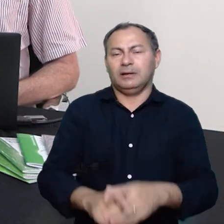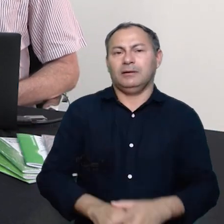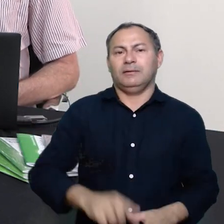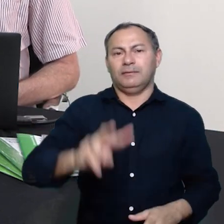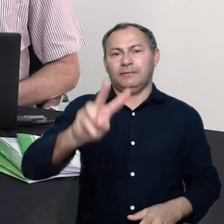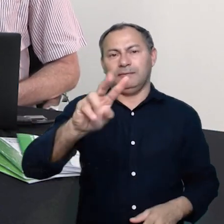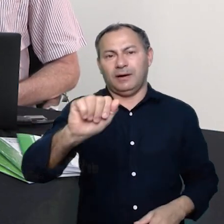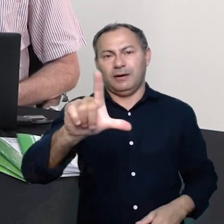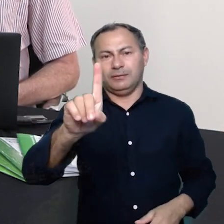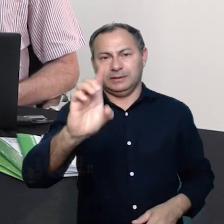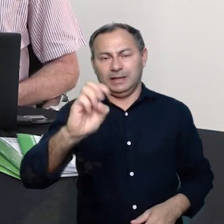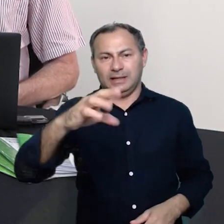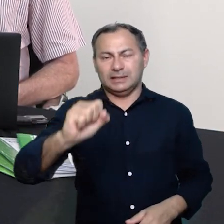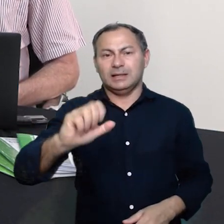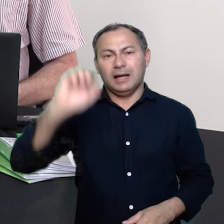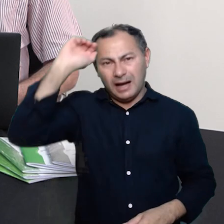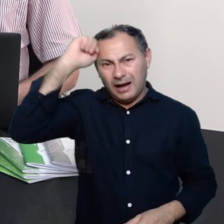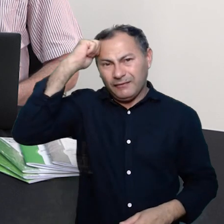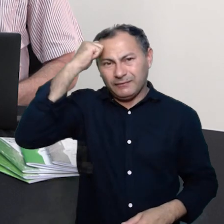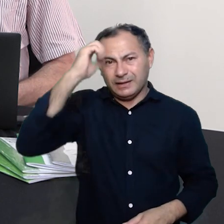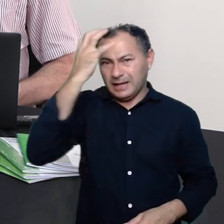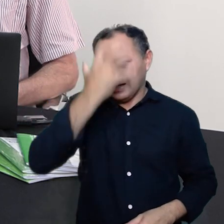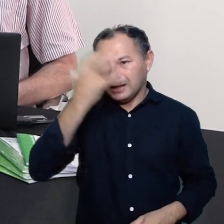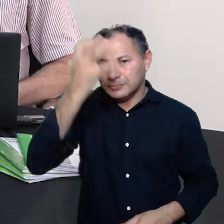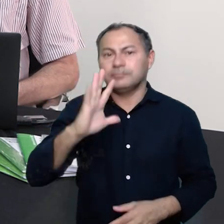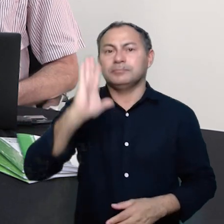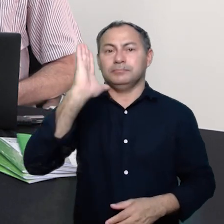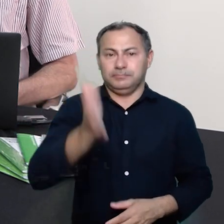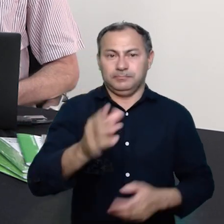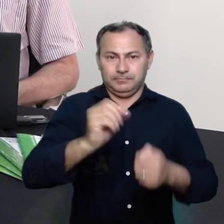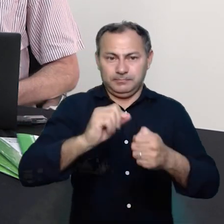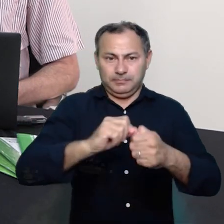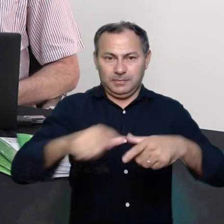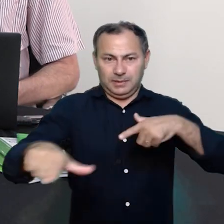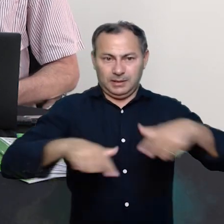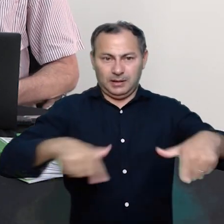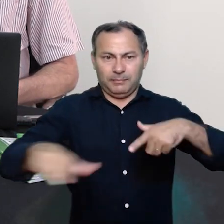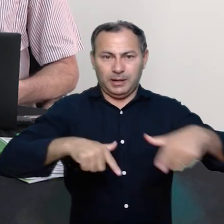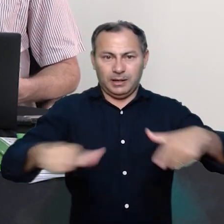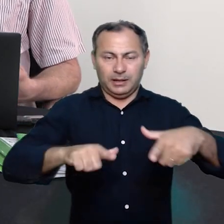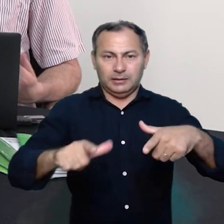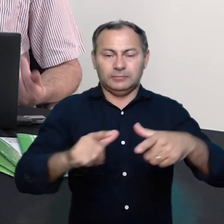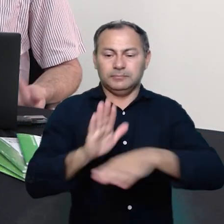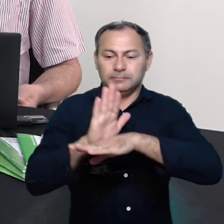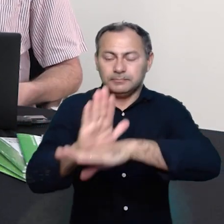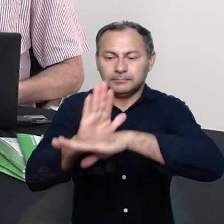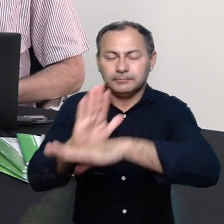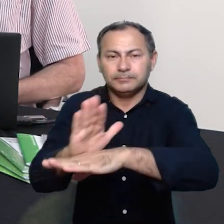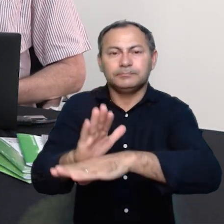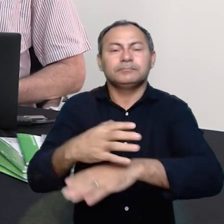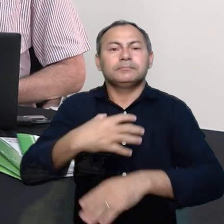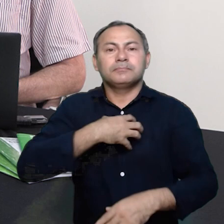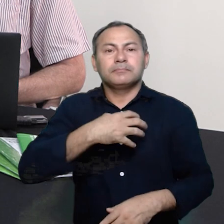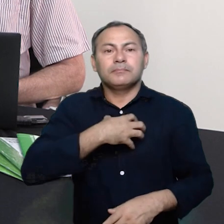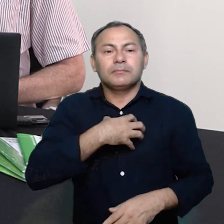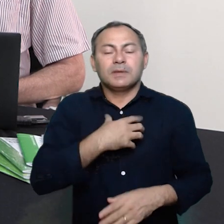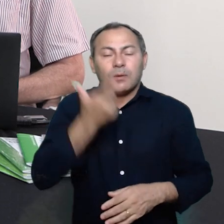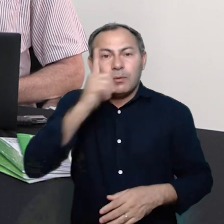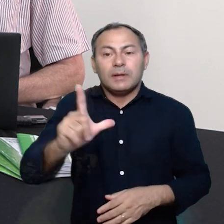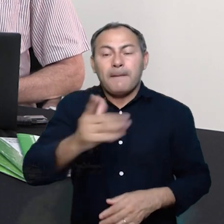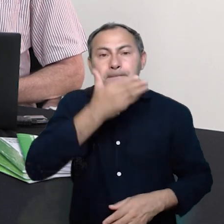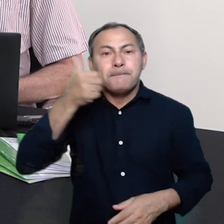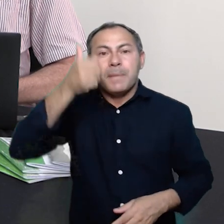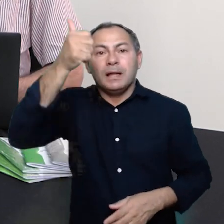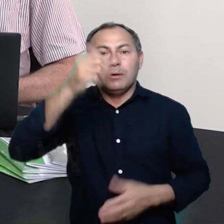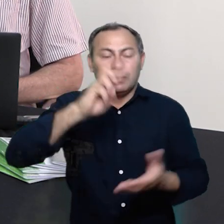valdense, anglicanas, que já se fazia um trabalho de ajudar, no sentido de conseguir